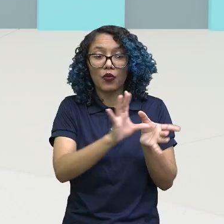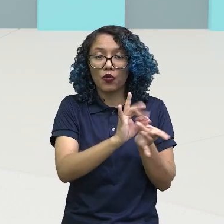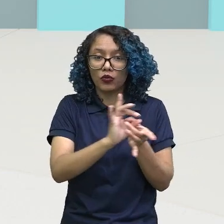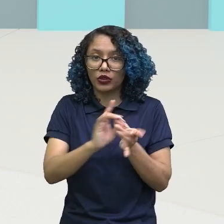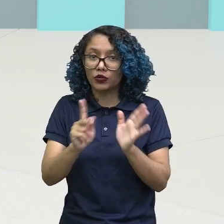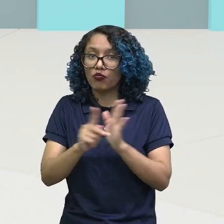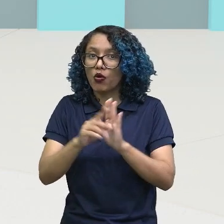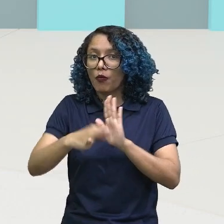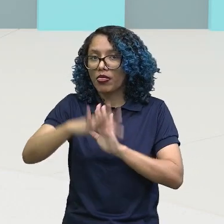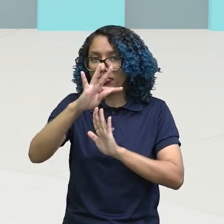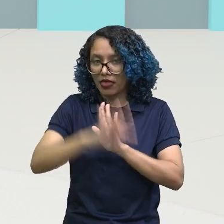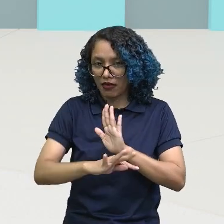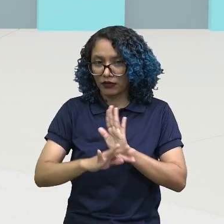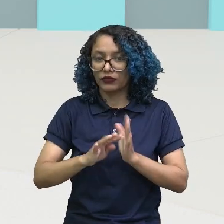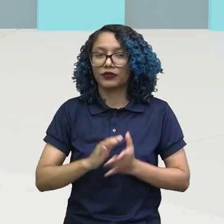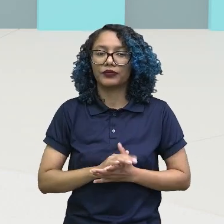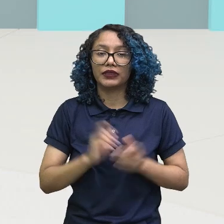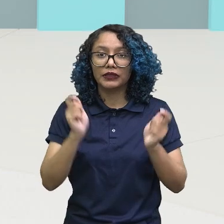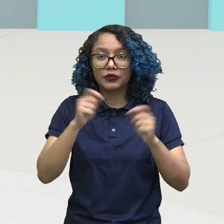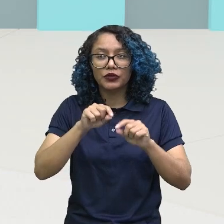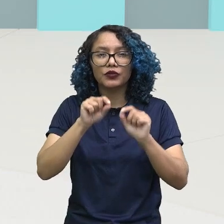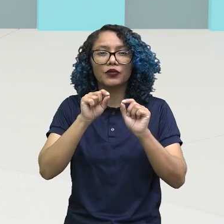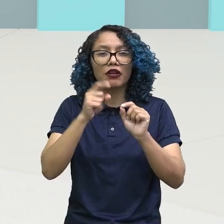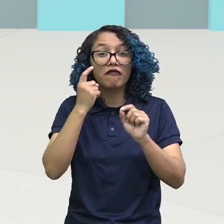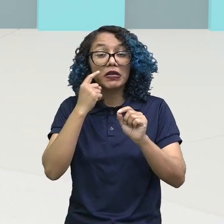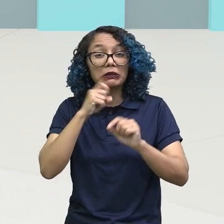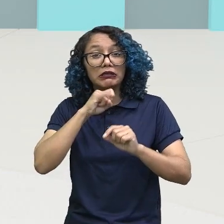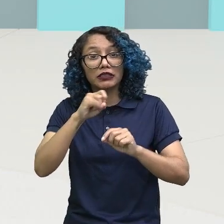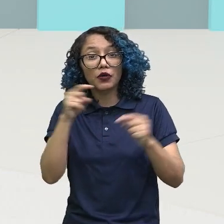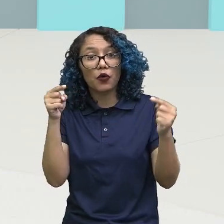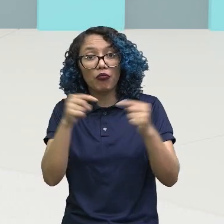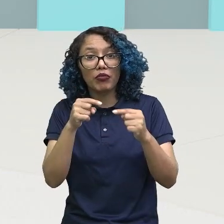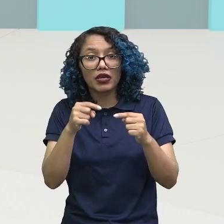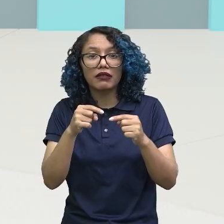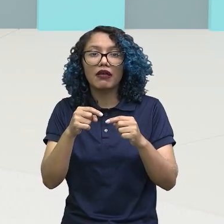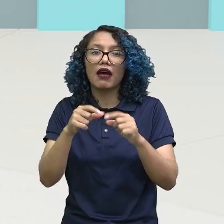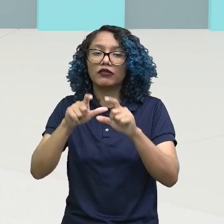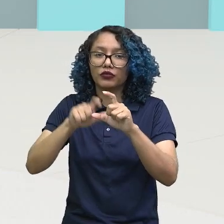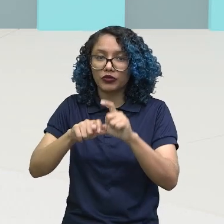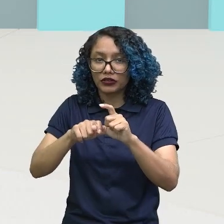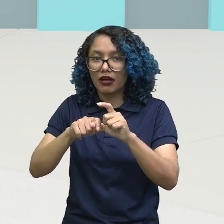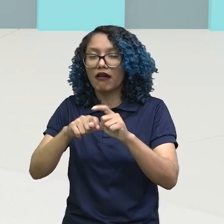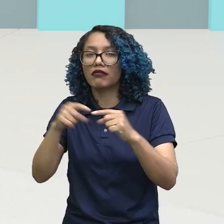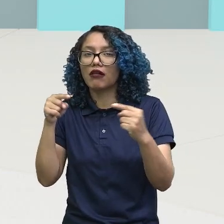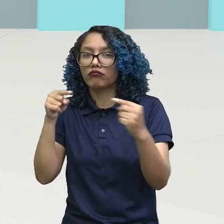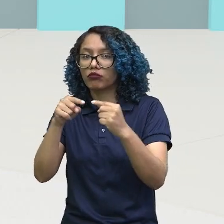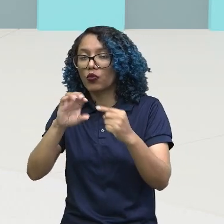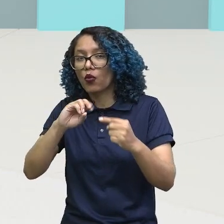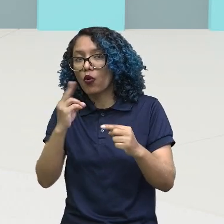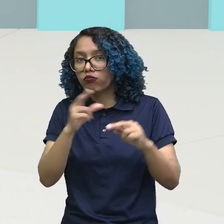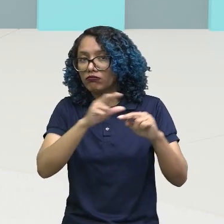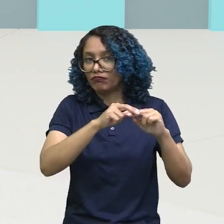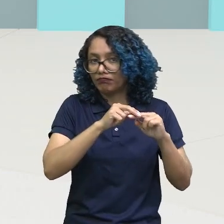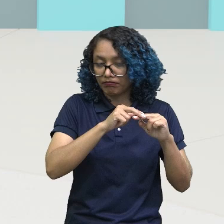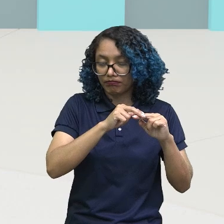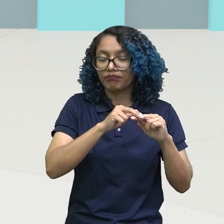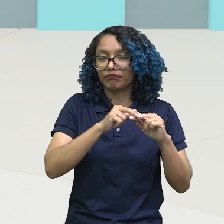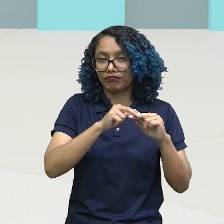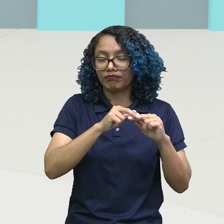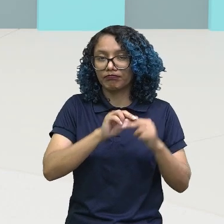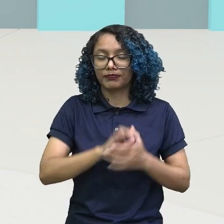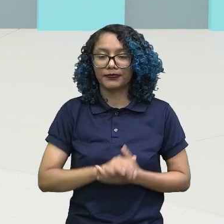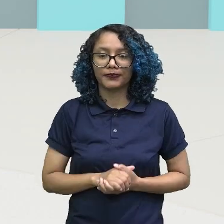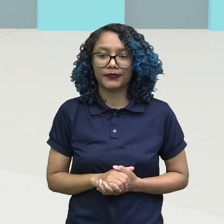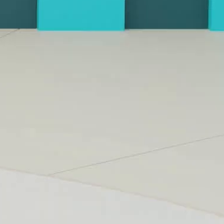contexto do texto para que a gente defina se ela é uma subordinada conformativa ou se ela é uma